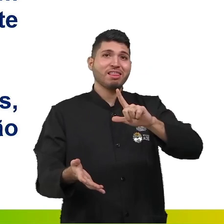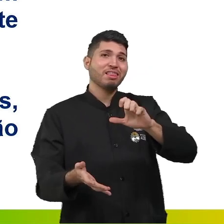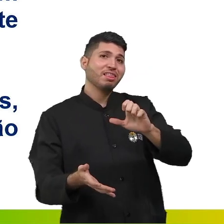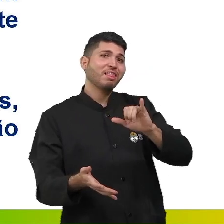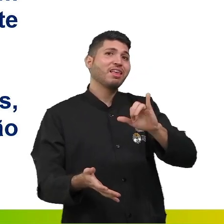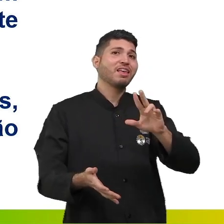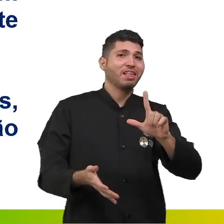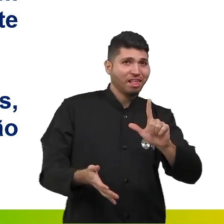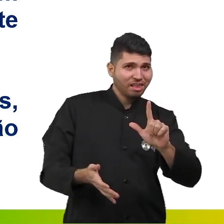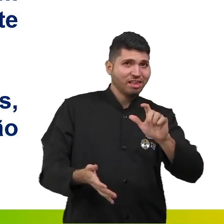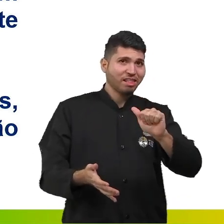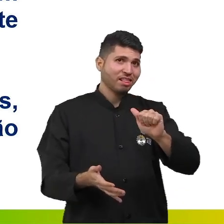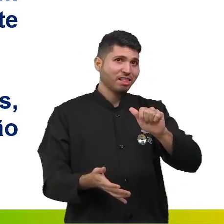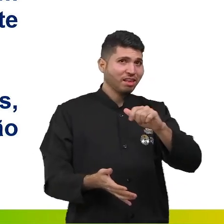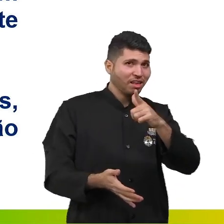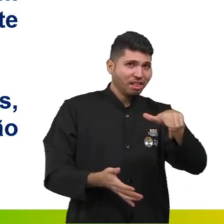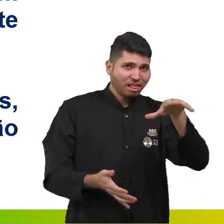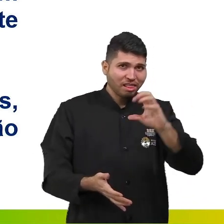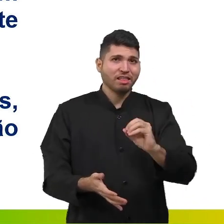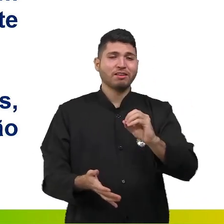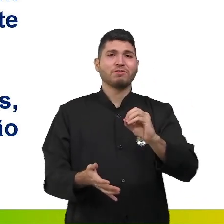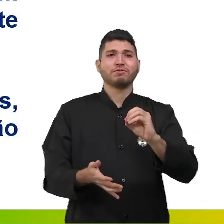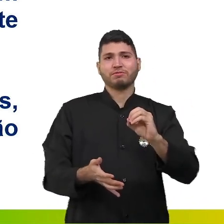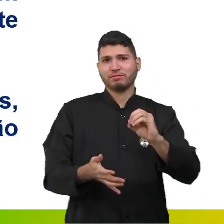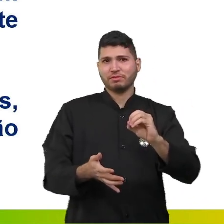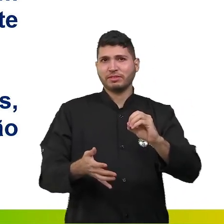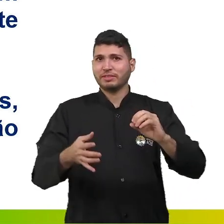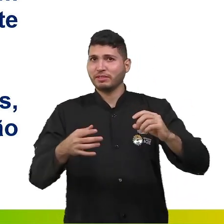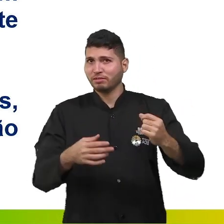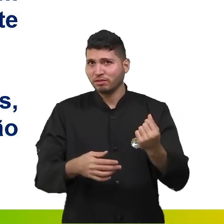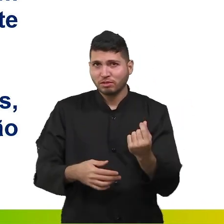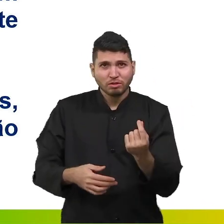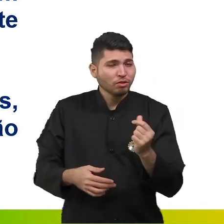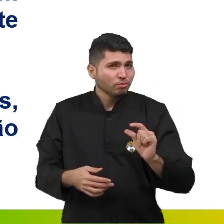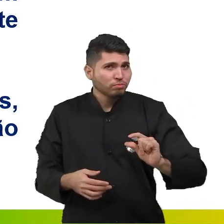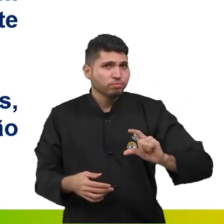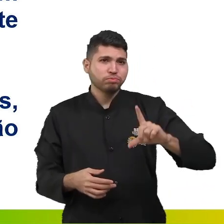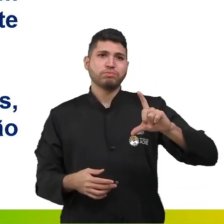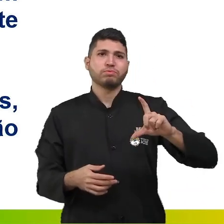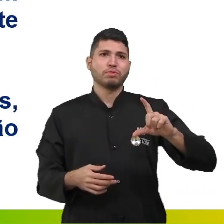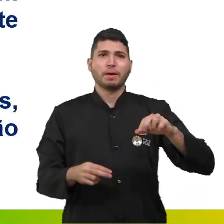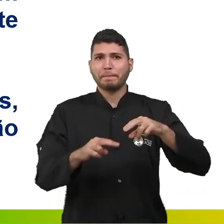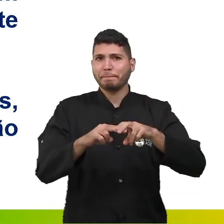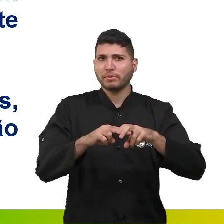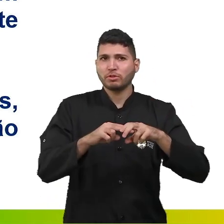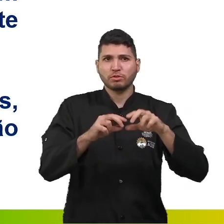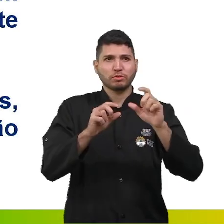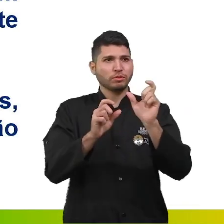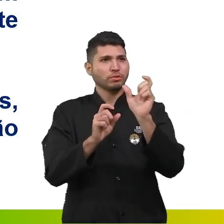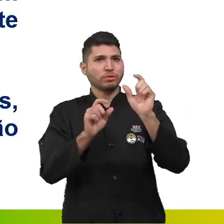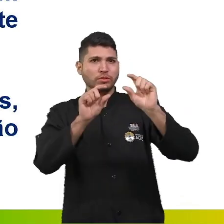como peça. Isso era muito lucrativo. Por isso que tem aqui no título, olha, a